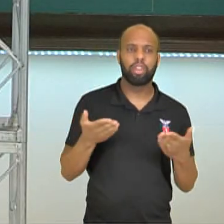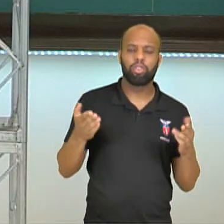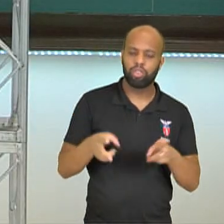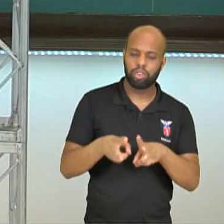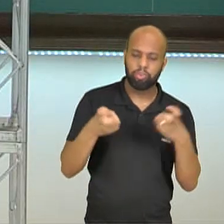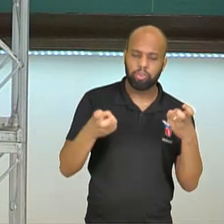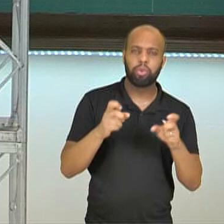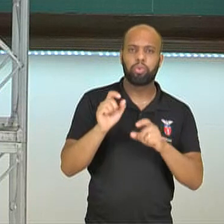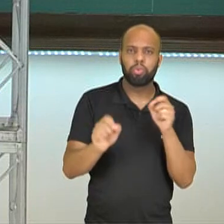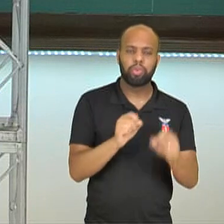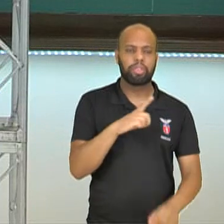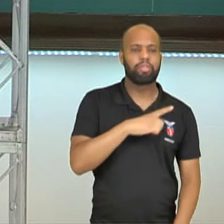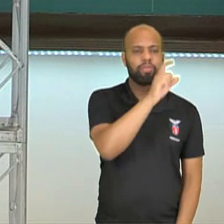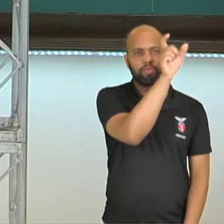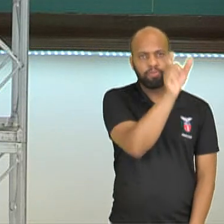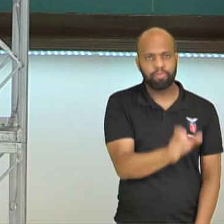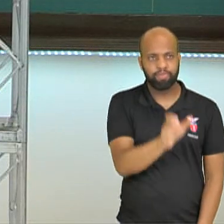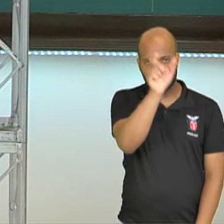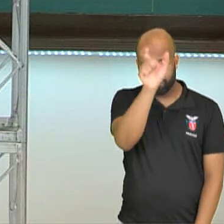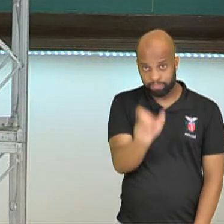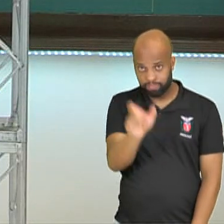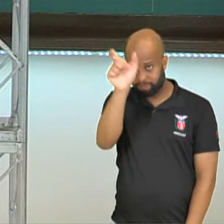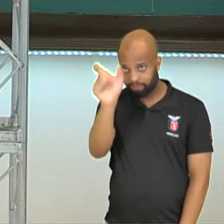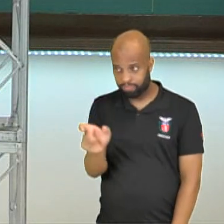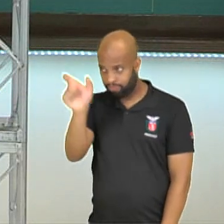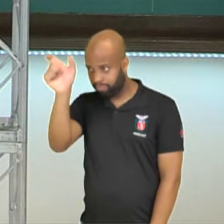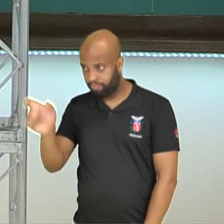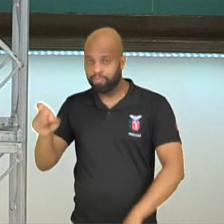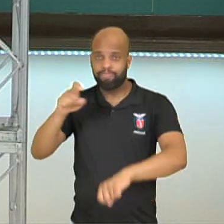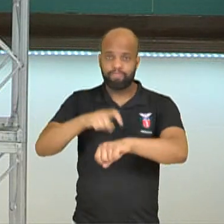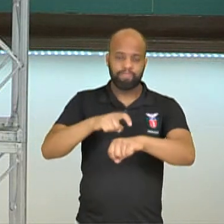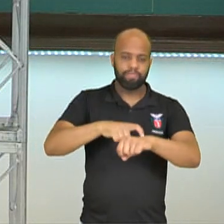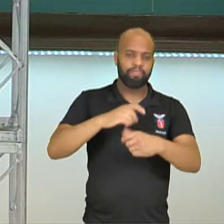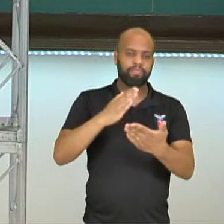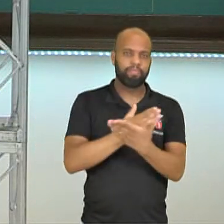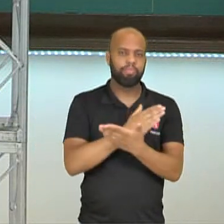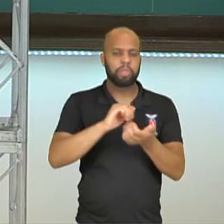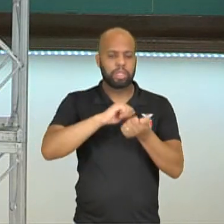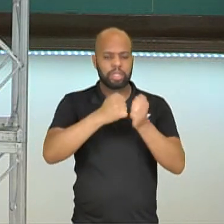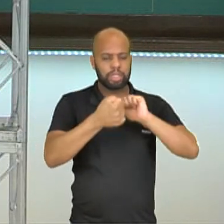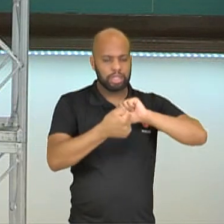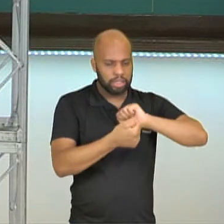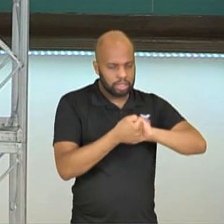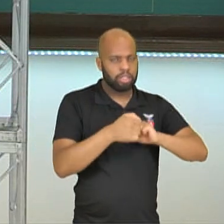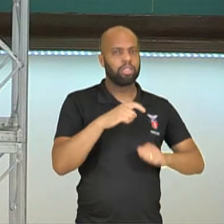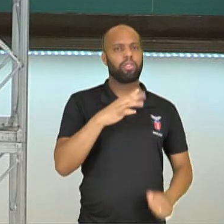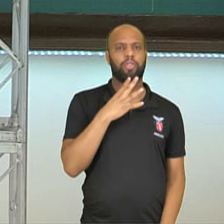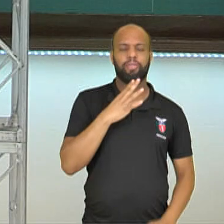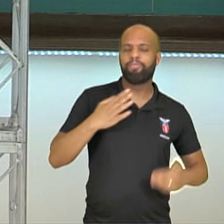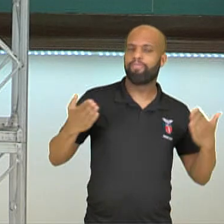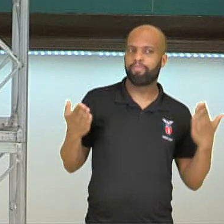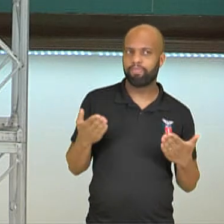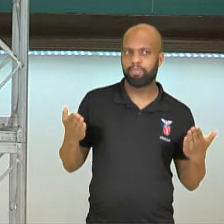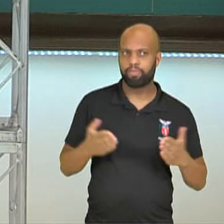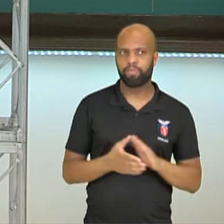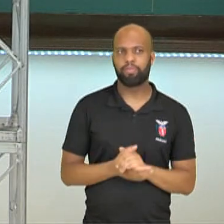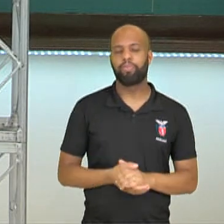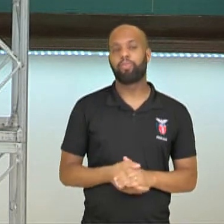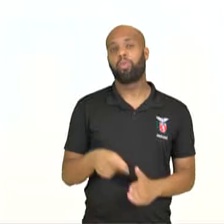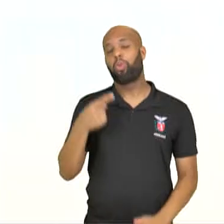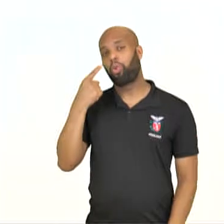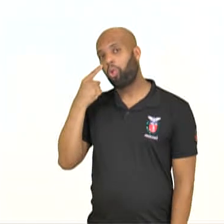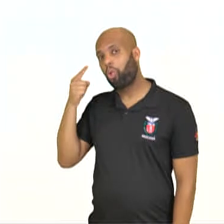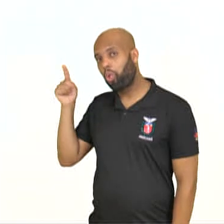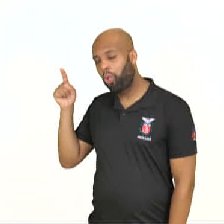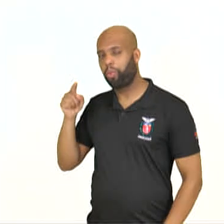os fusos horários, eles sofrem alguns ajustes e a gente vai conhecer um pouco melhor esses ajustes. Para isso, vamos